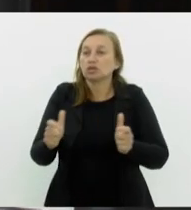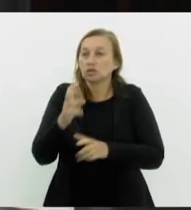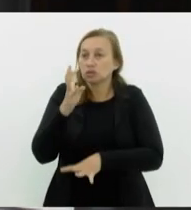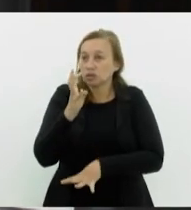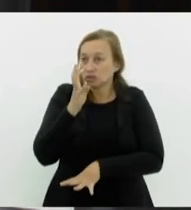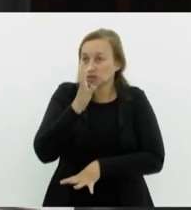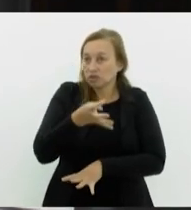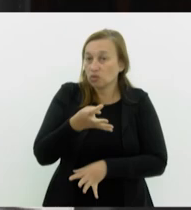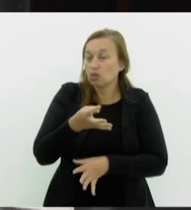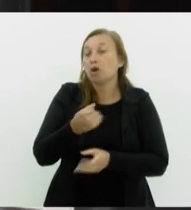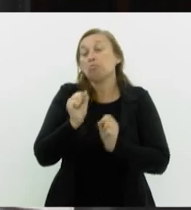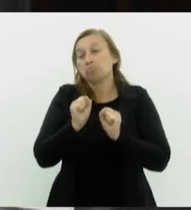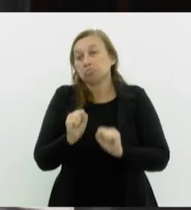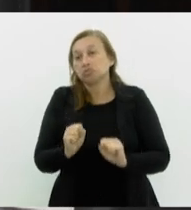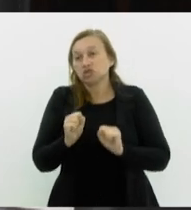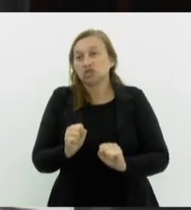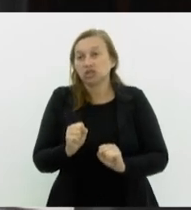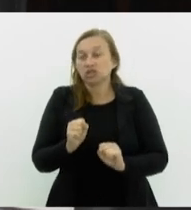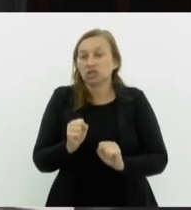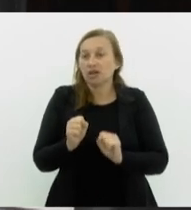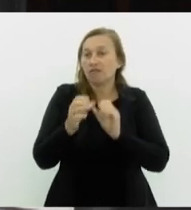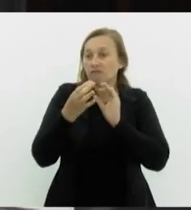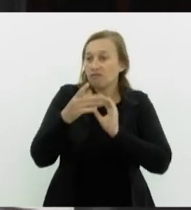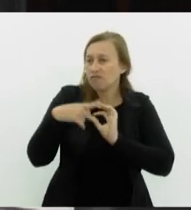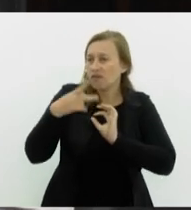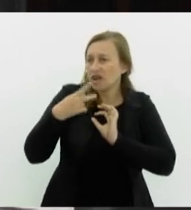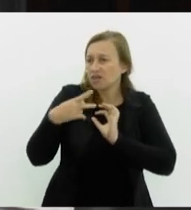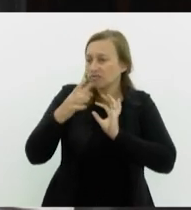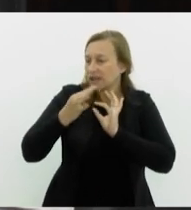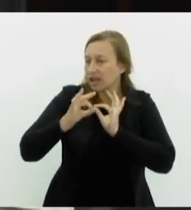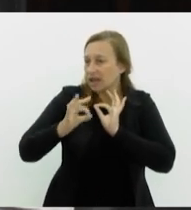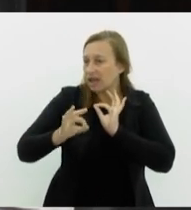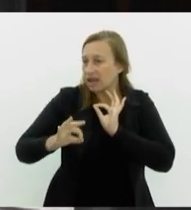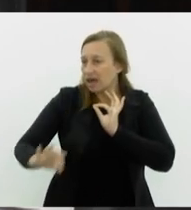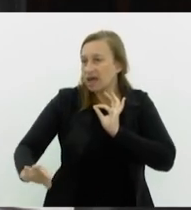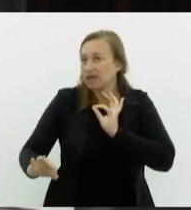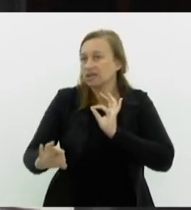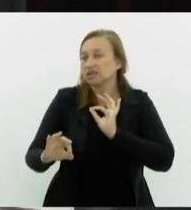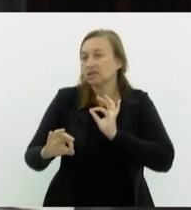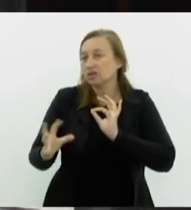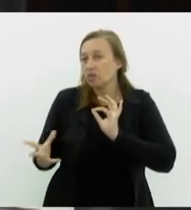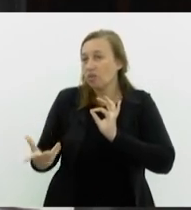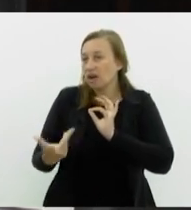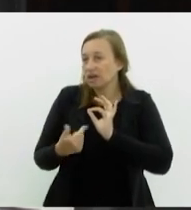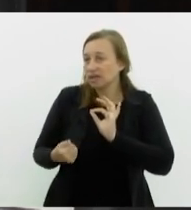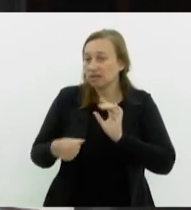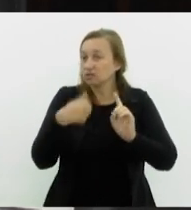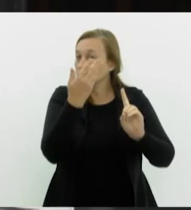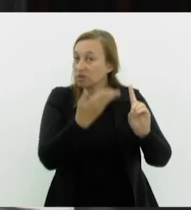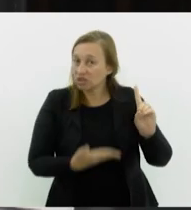poderia aqui ficar tecendo várias qualidades do homenageado,